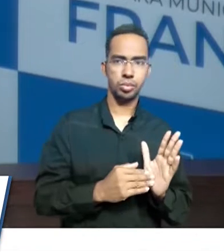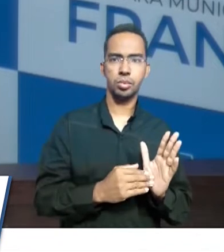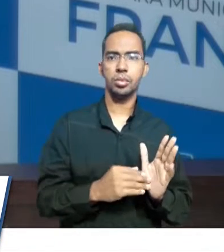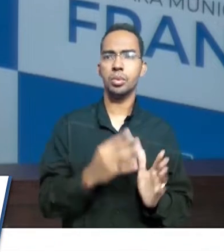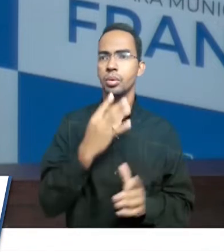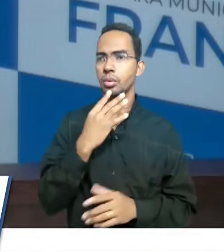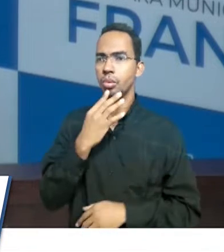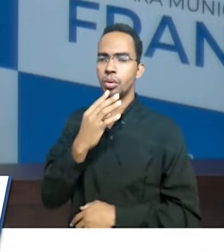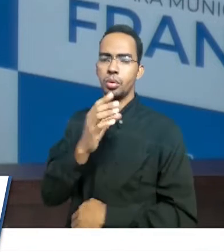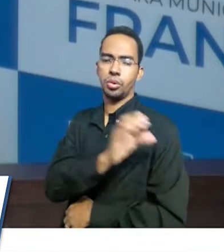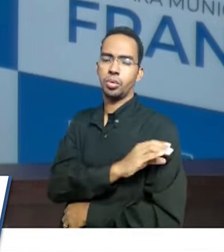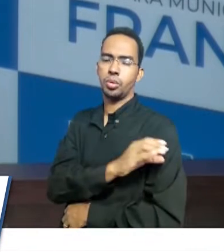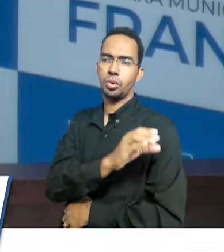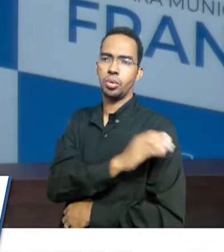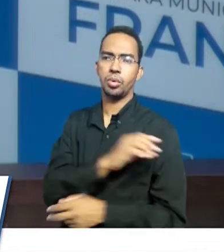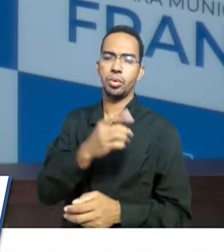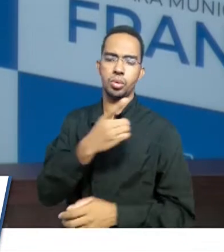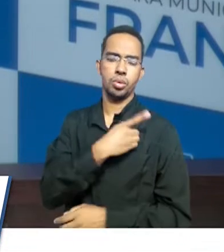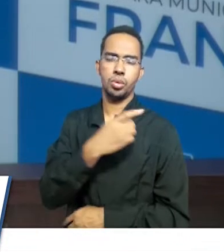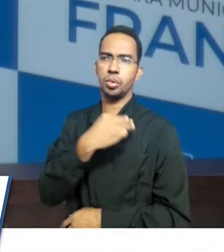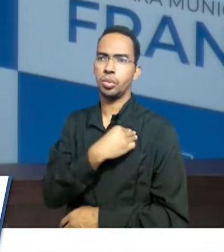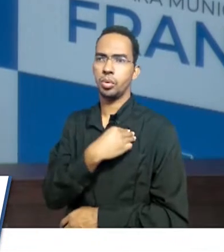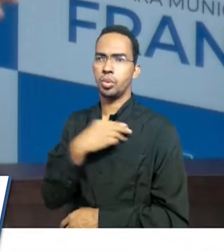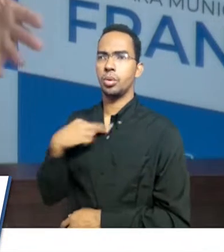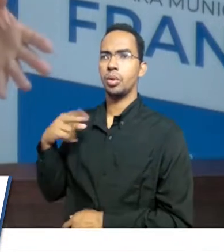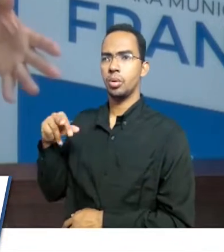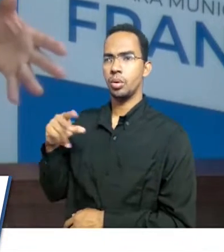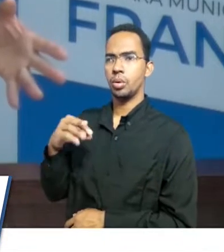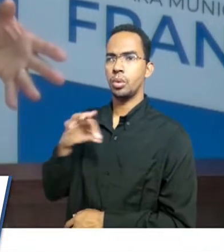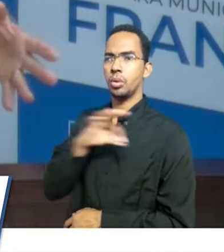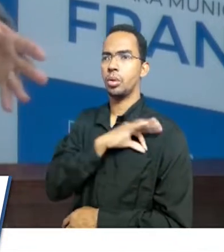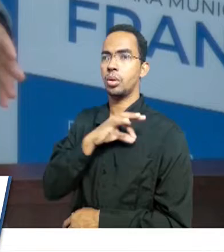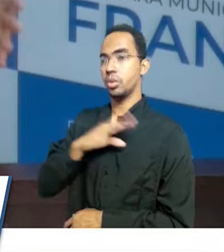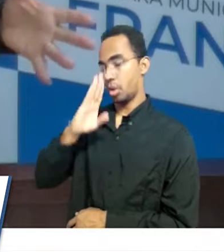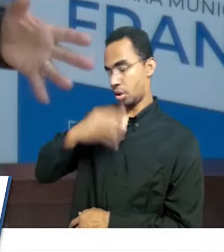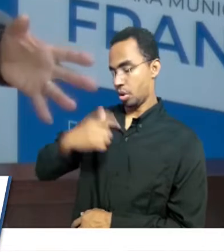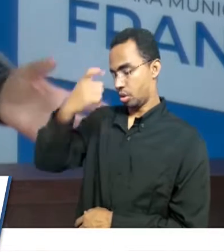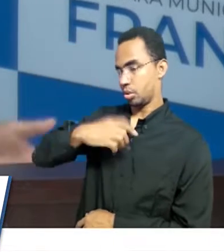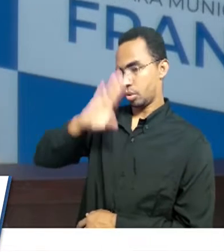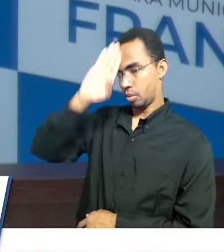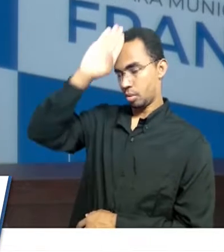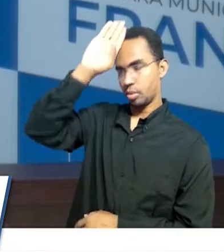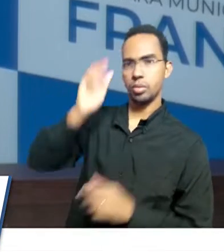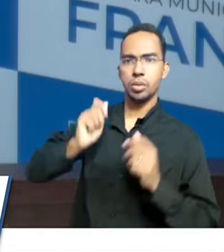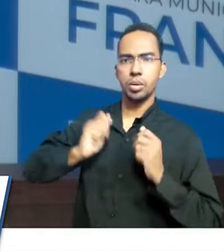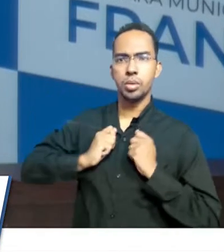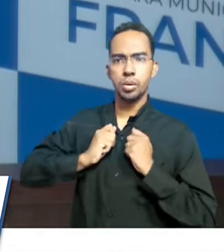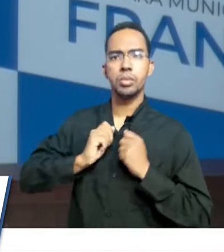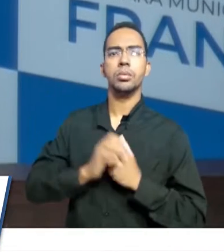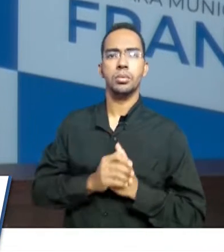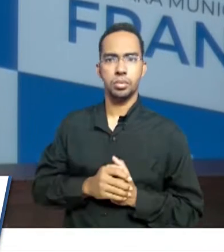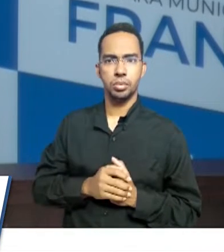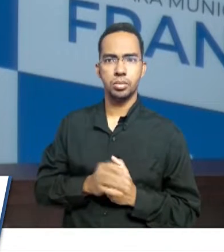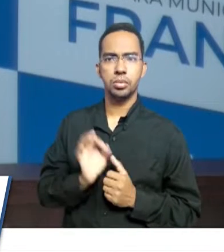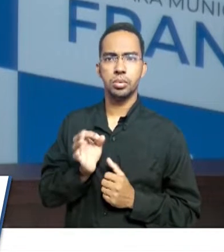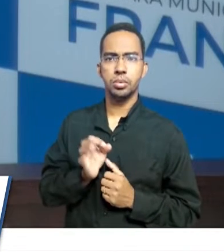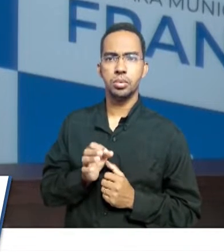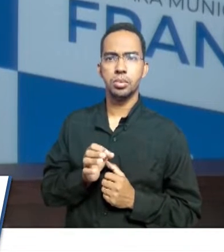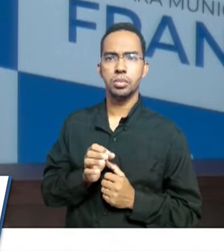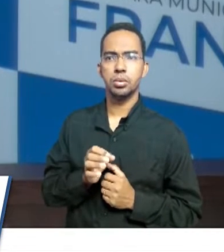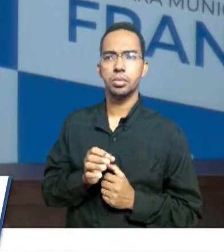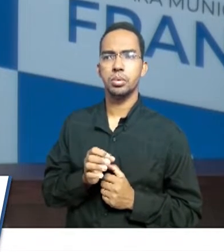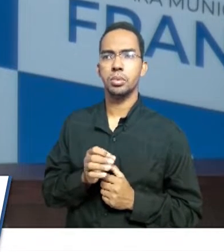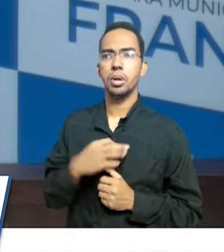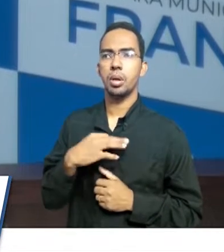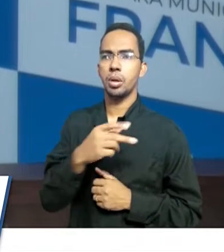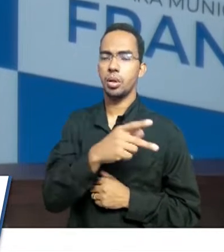Della Mota, que é meu irmão de farda, que eu sou bombeiro aposentado, entendeu? Então, eu sou o presidente da associação lá,